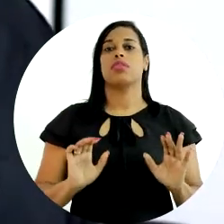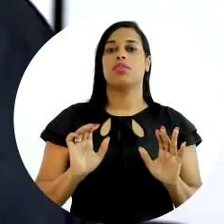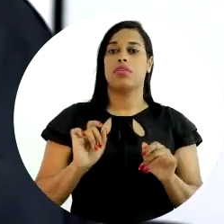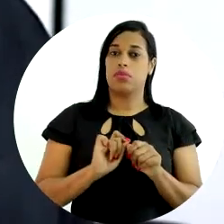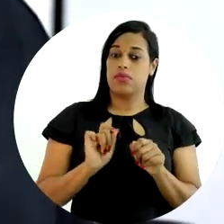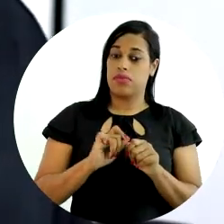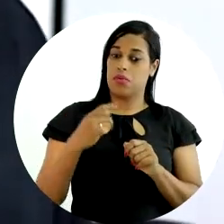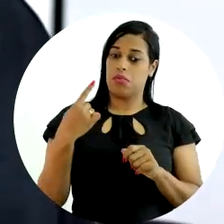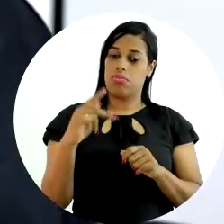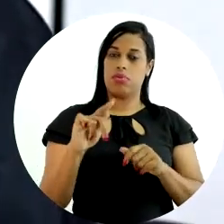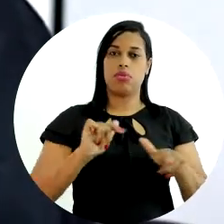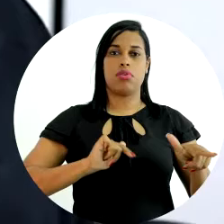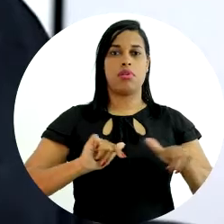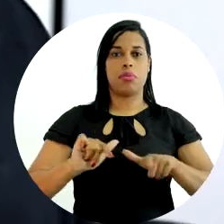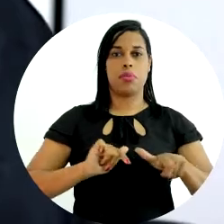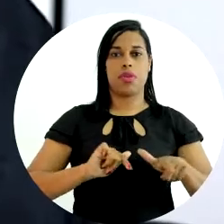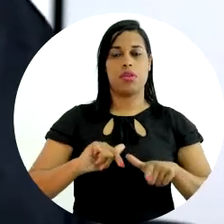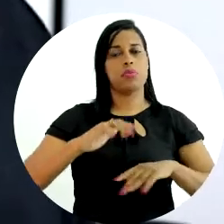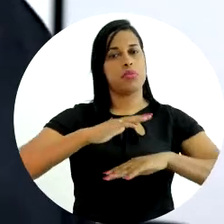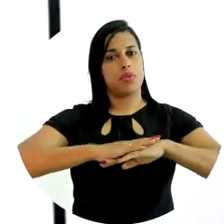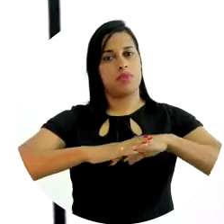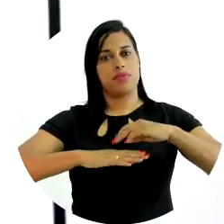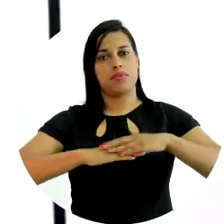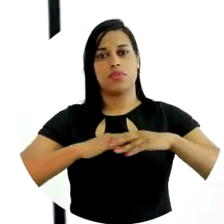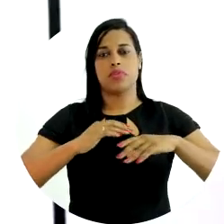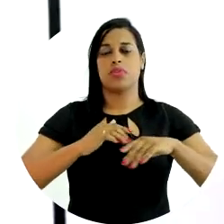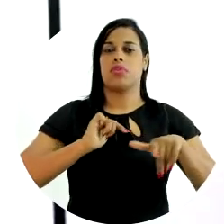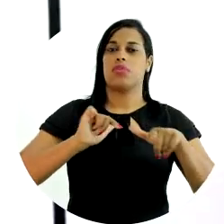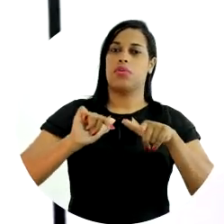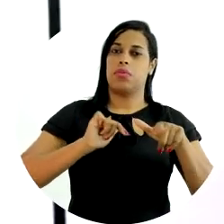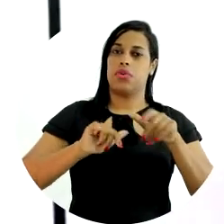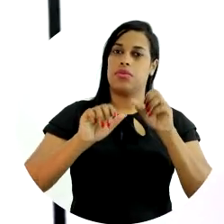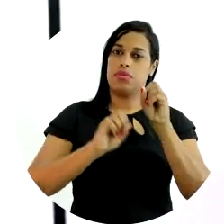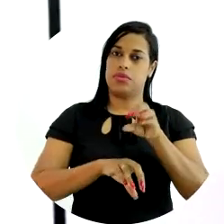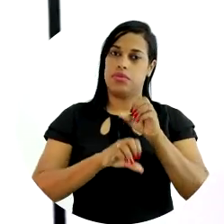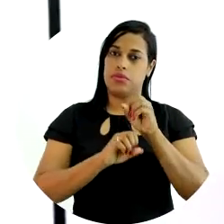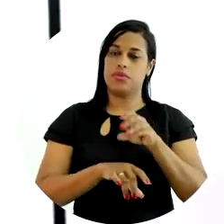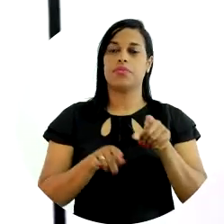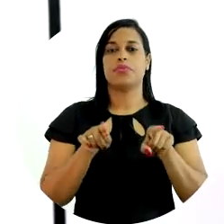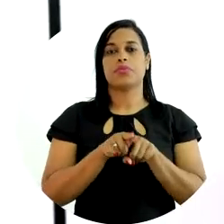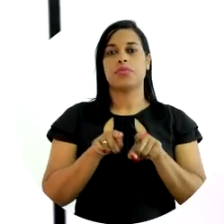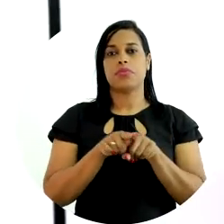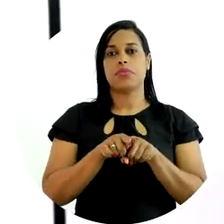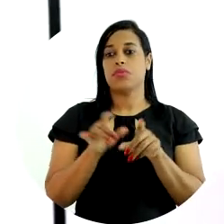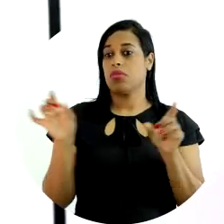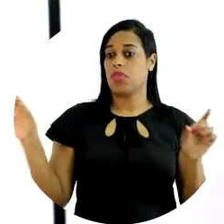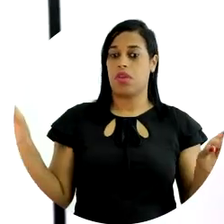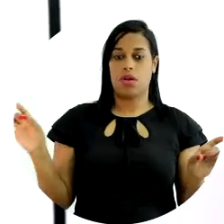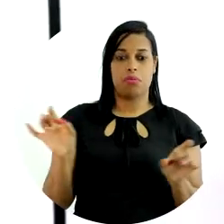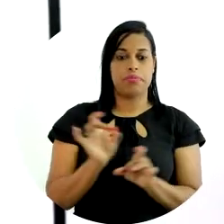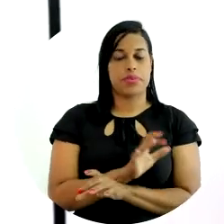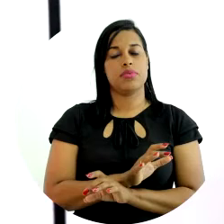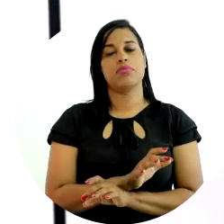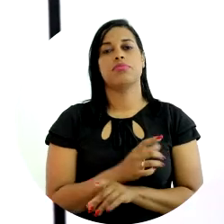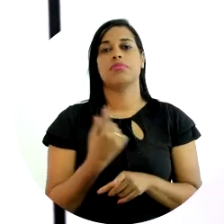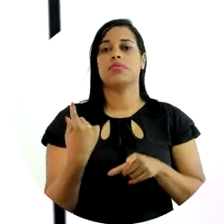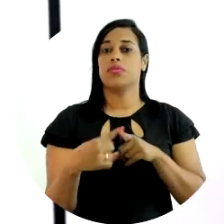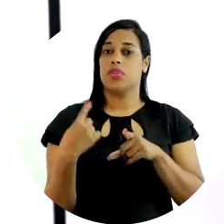por executar aquele trabalho. E também o funcionário da escola, o trabalhador em educação não docente, ele deixou de